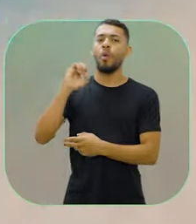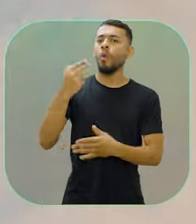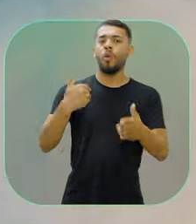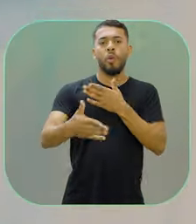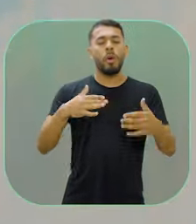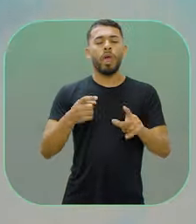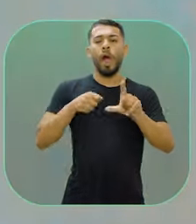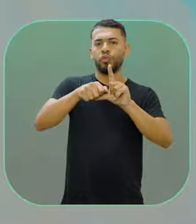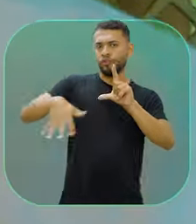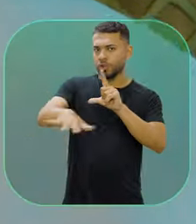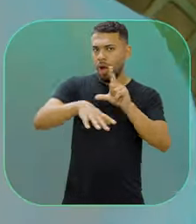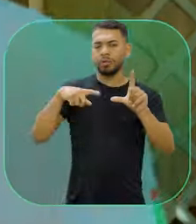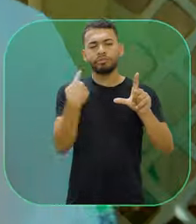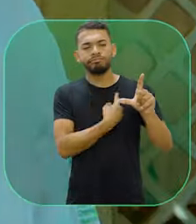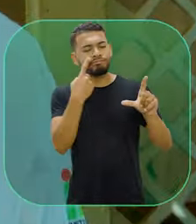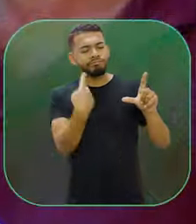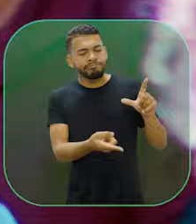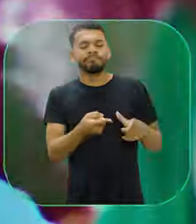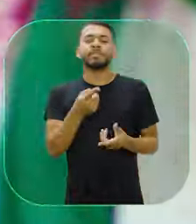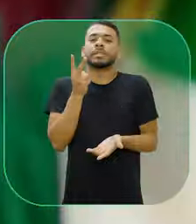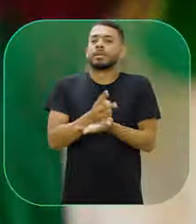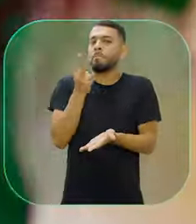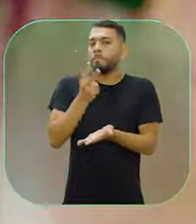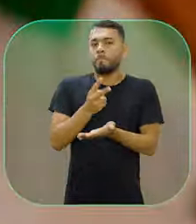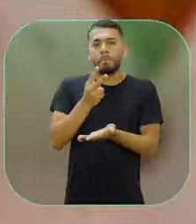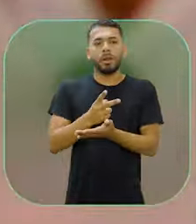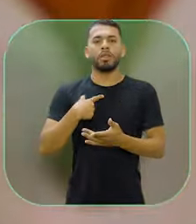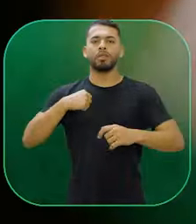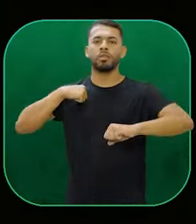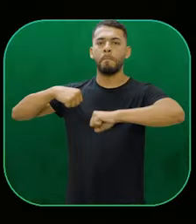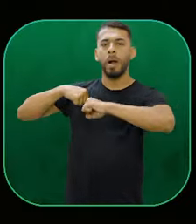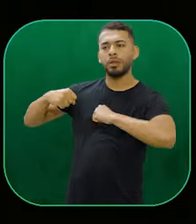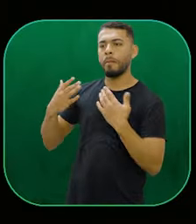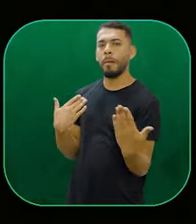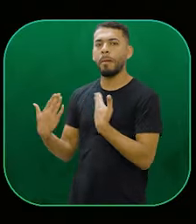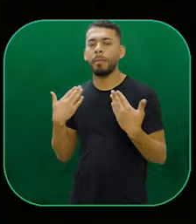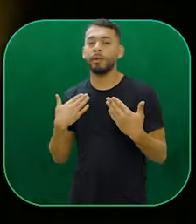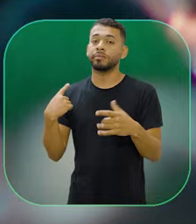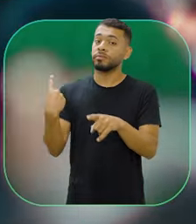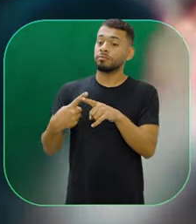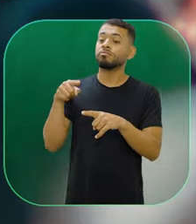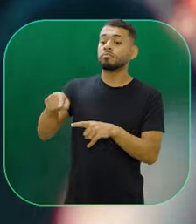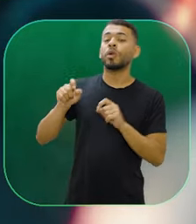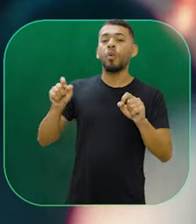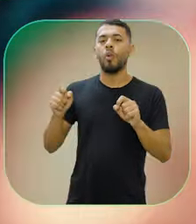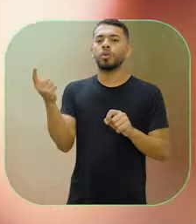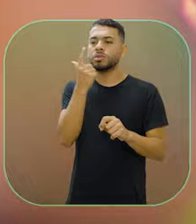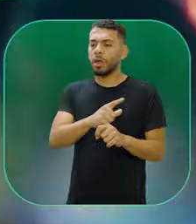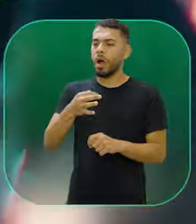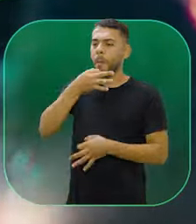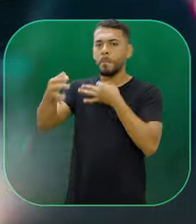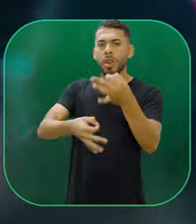qualquer tipo de mídia audiovisual, a gente sempre abre uma questão de debate, porque aí a gente